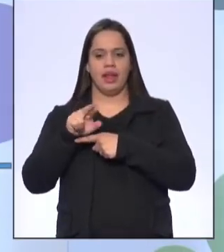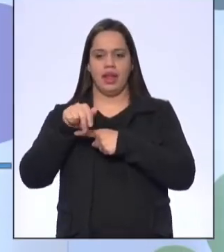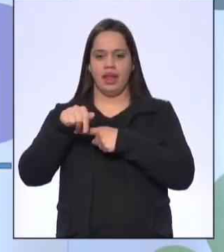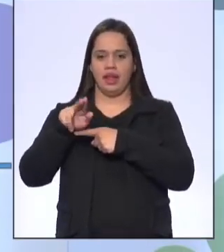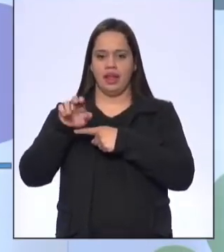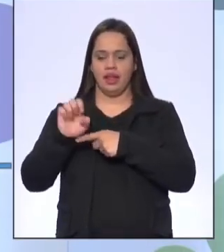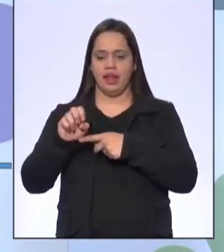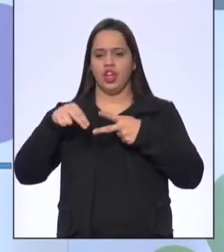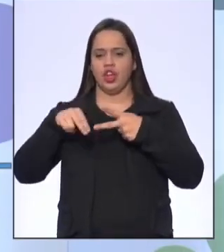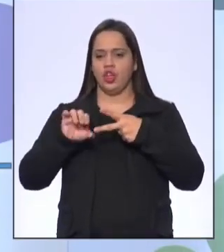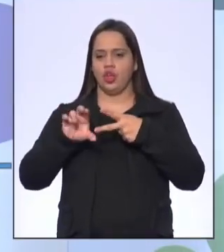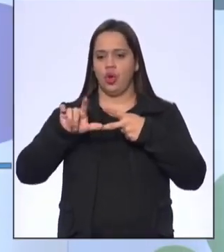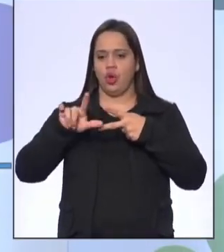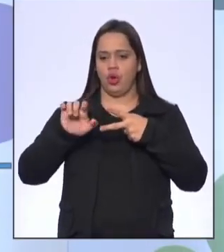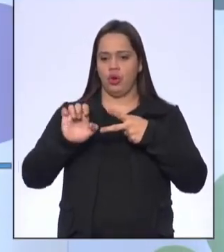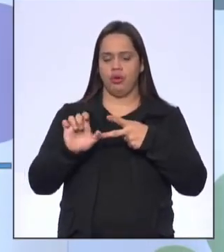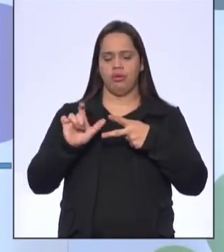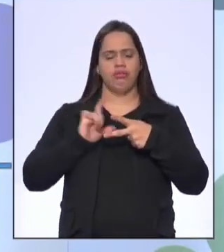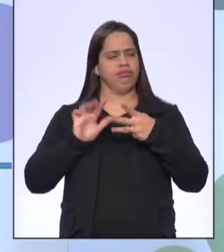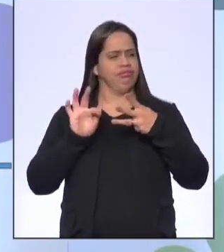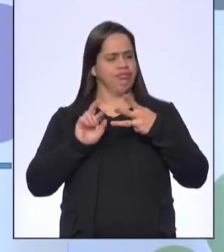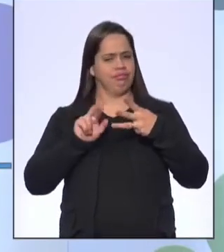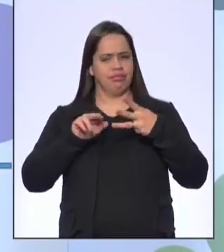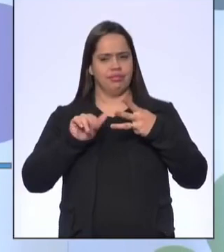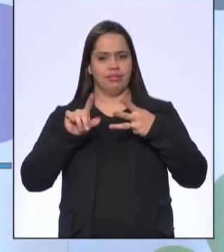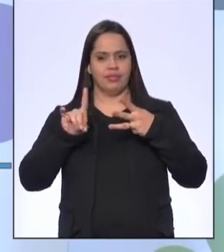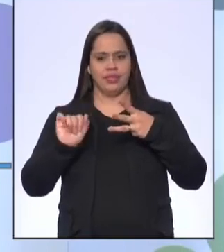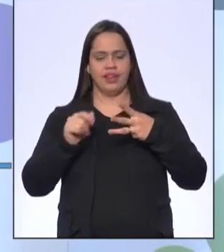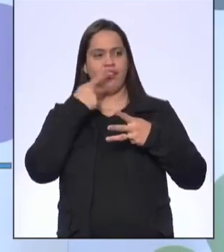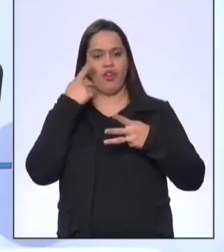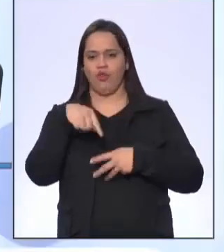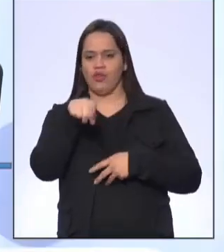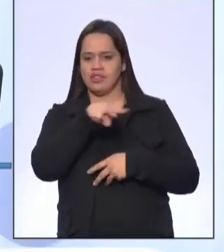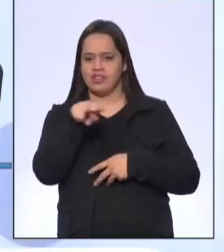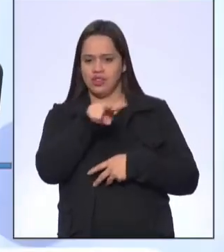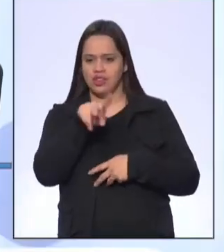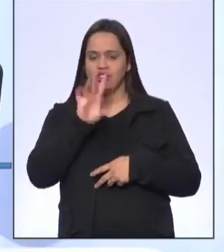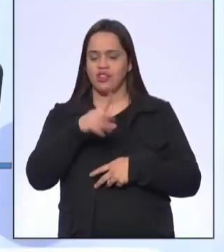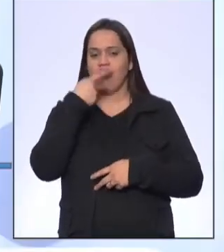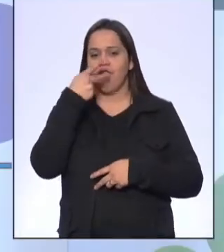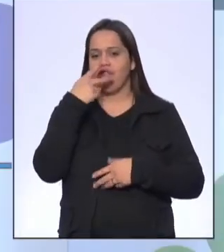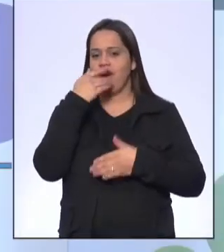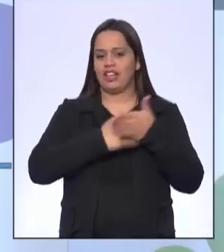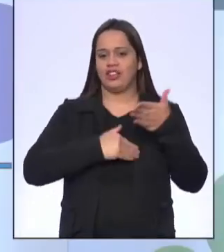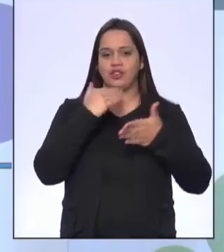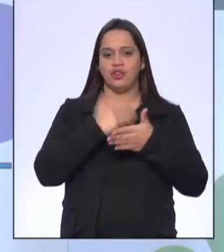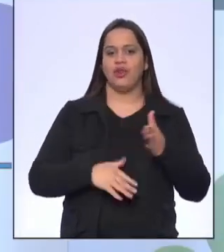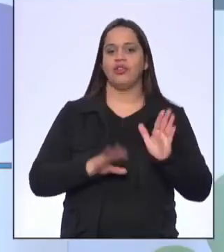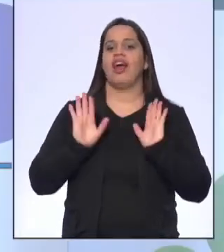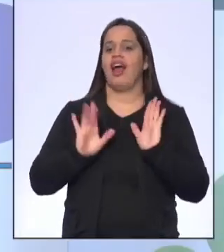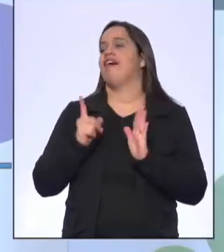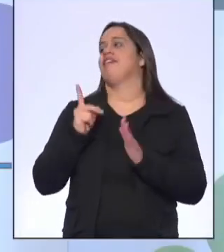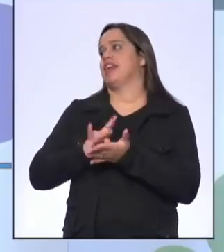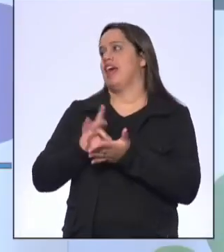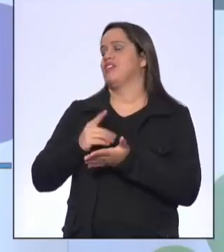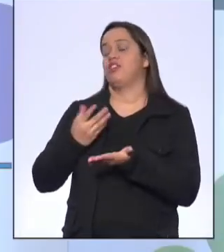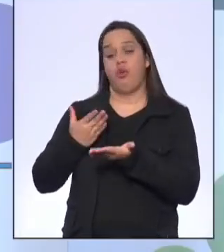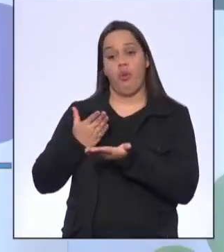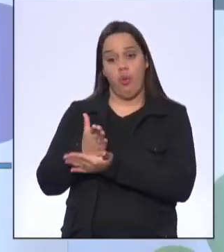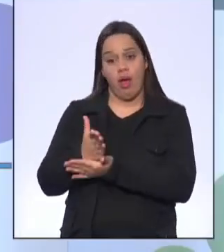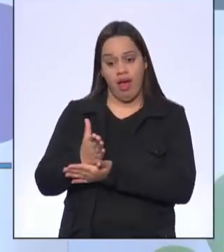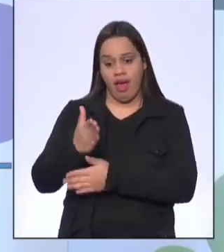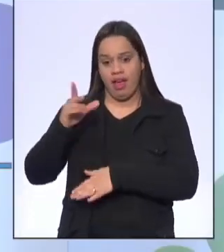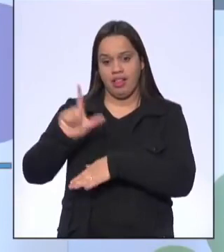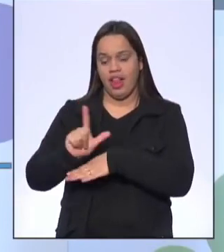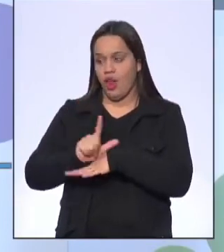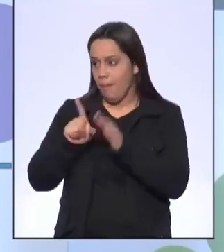Nicola. A Fernanda disse que vocês só falam de desconto. Bom, eu só falo de desconto quando eu entro numa loja. Eu chego para o vendedor e